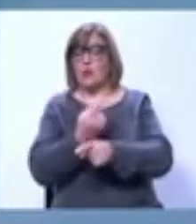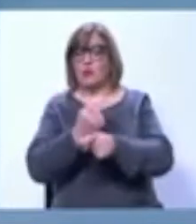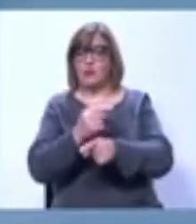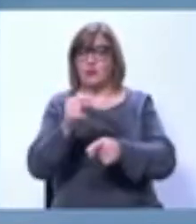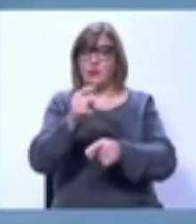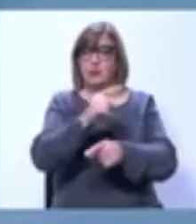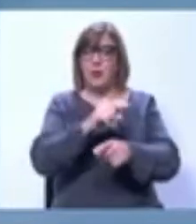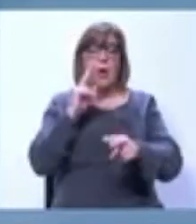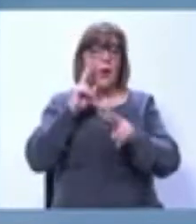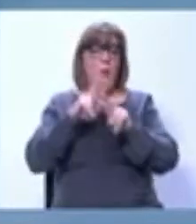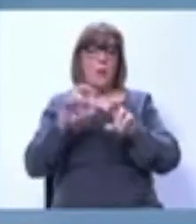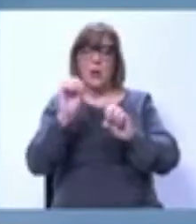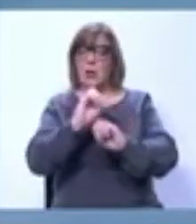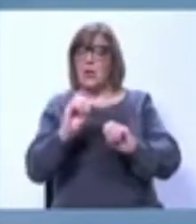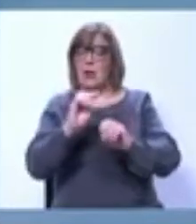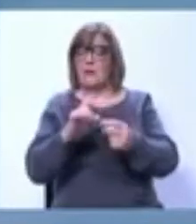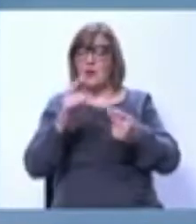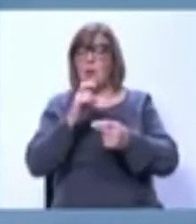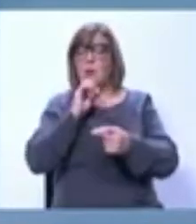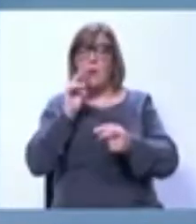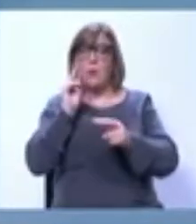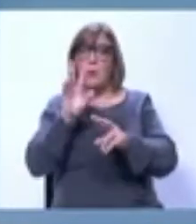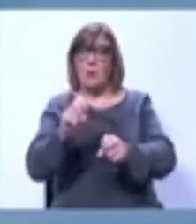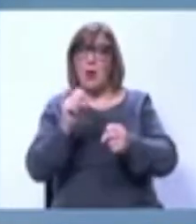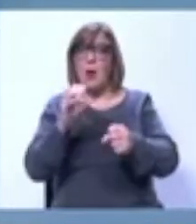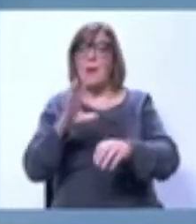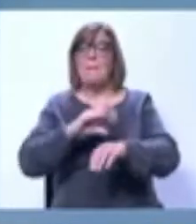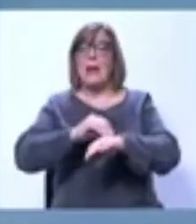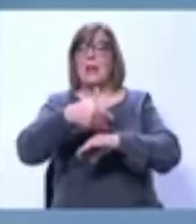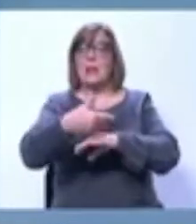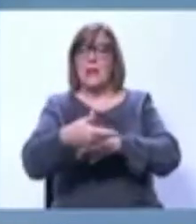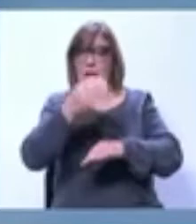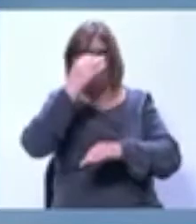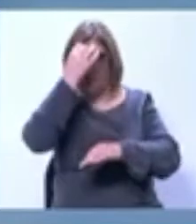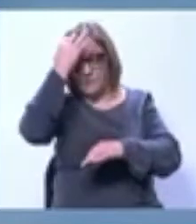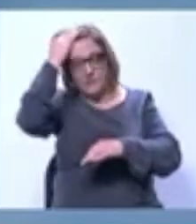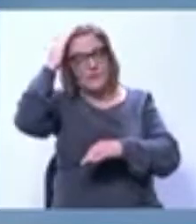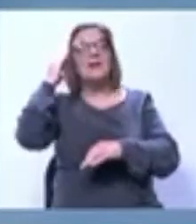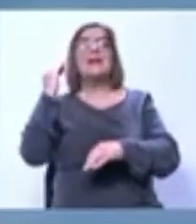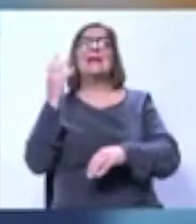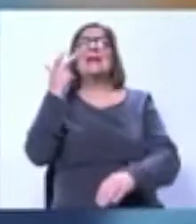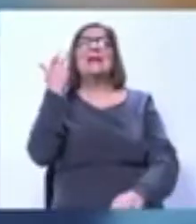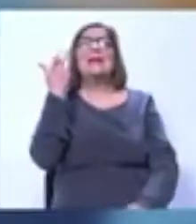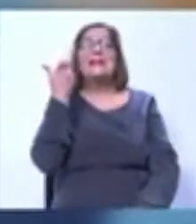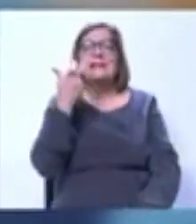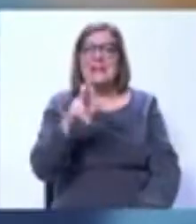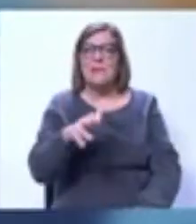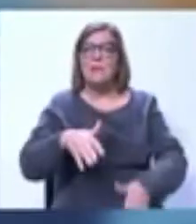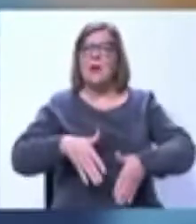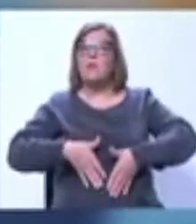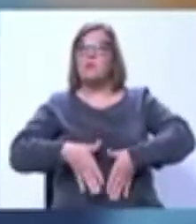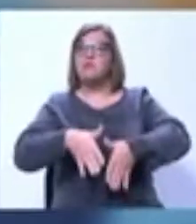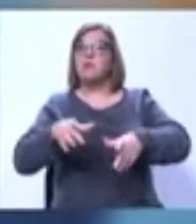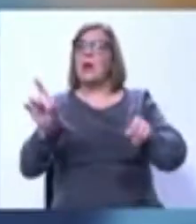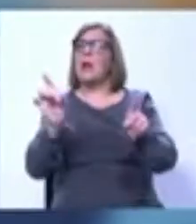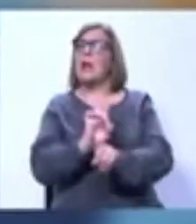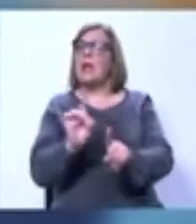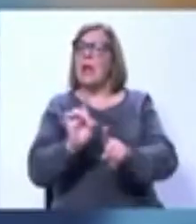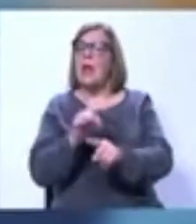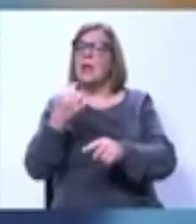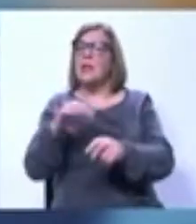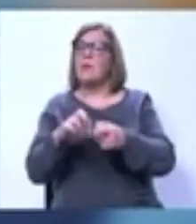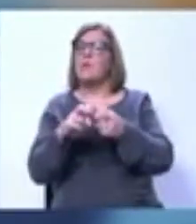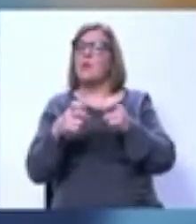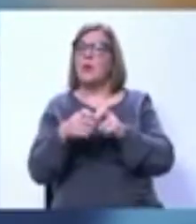casos não são diagnosticados no início podem saber como se traduz numa fase mais tardia mas sempre relacionado com a fertilidade ou não ou percebi mal